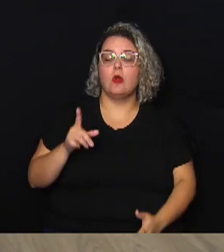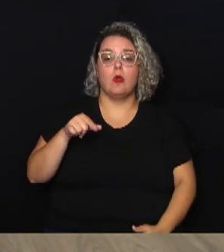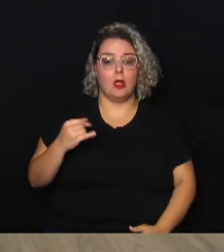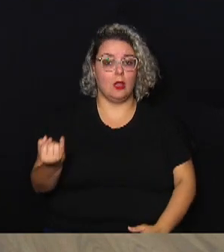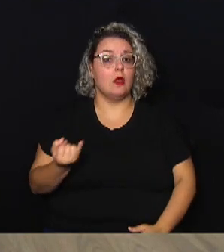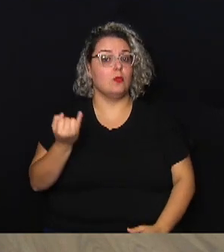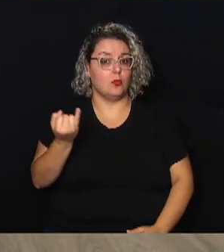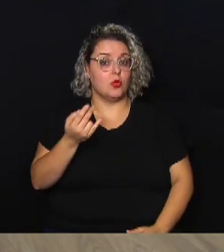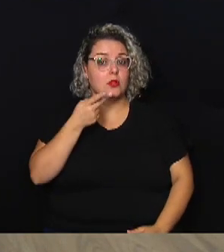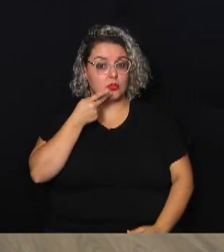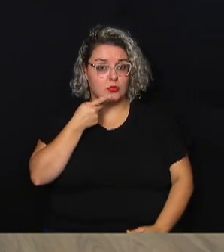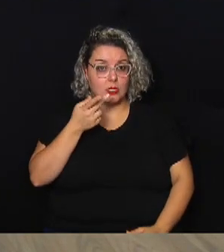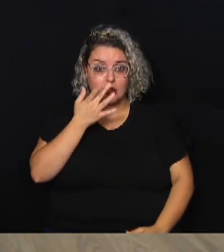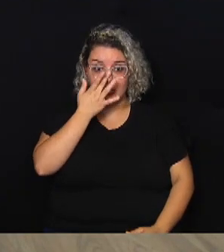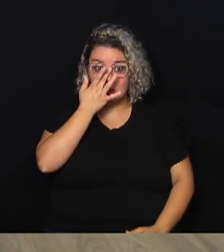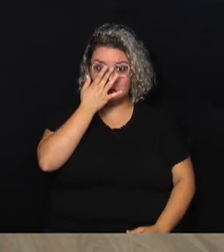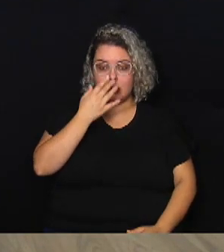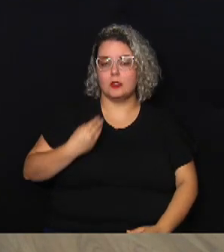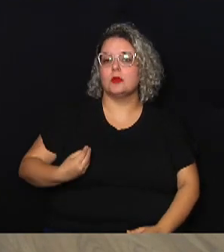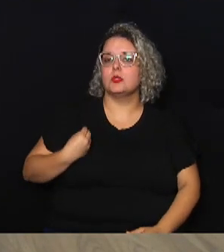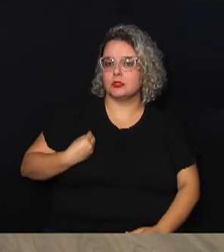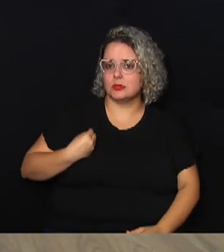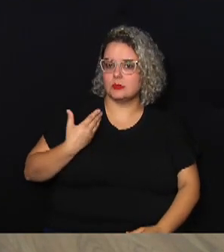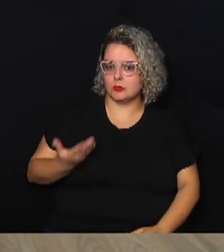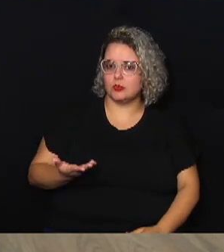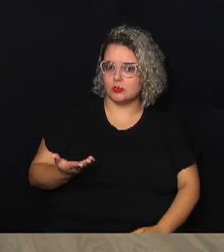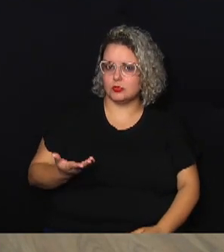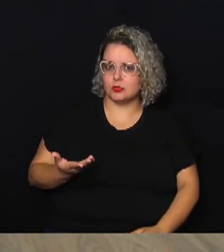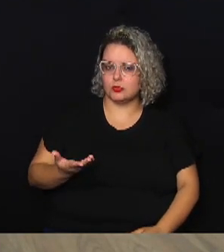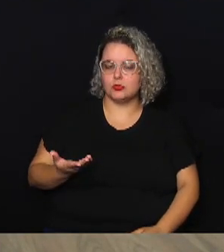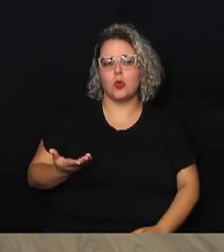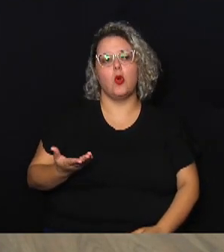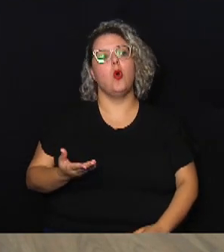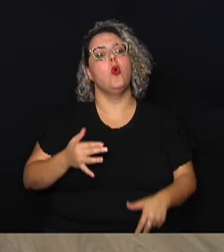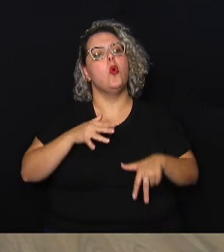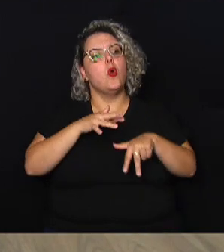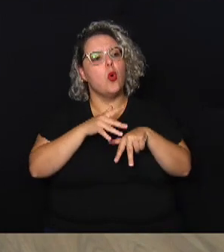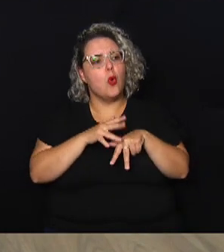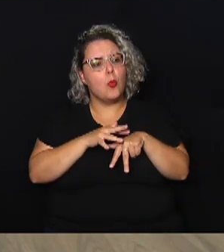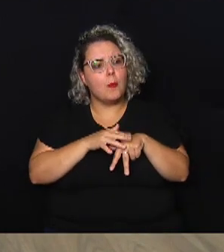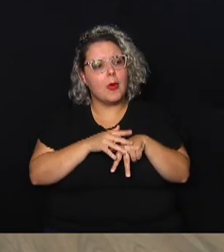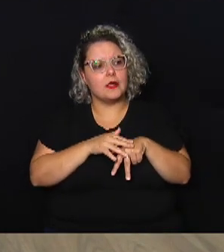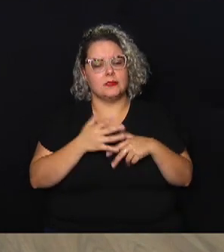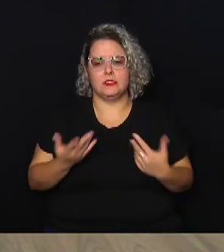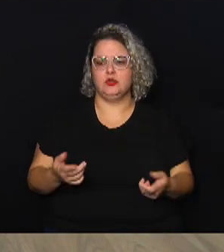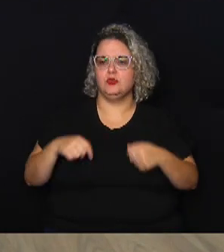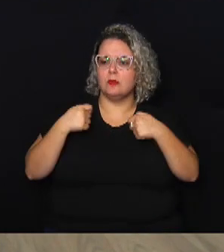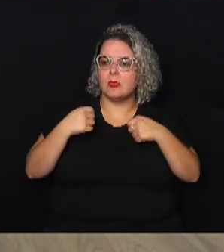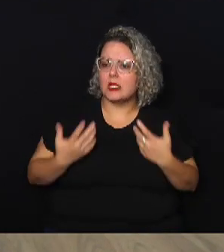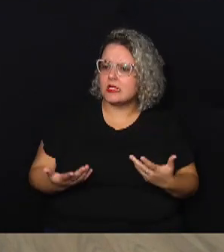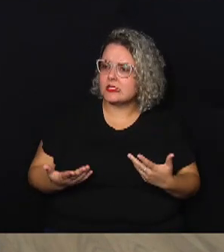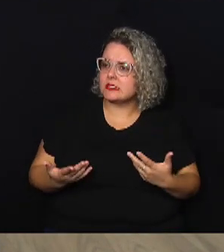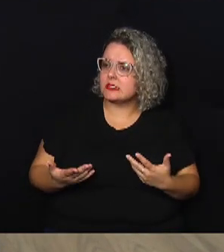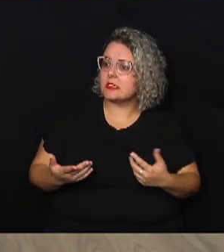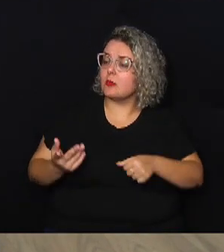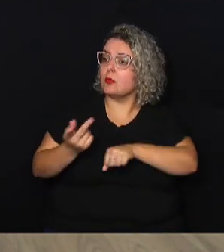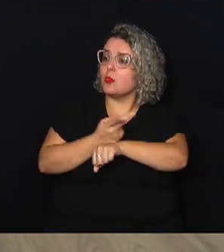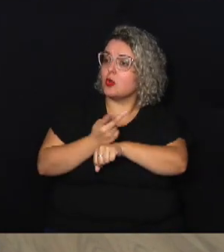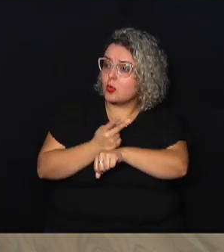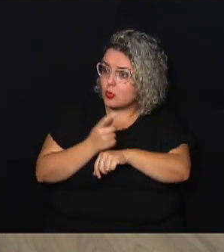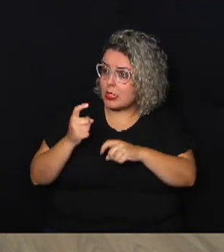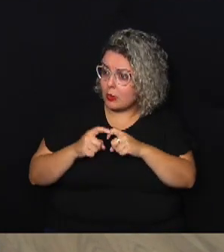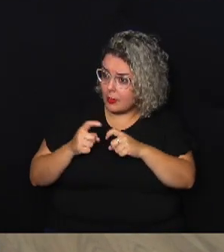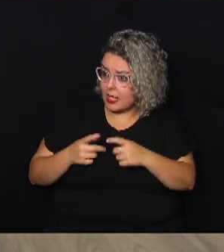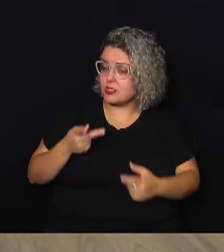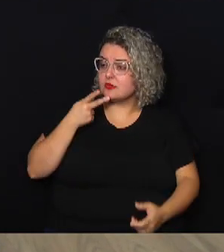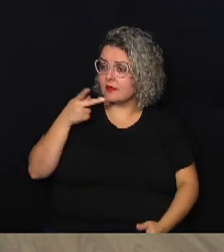ressaltar hoje aqui, lembrando que a gente está ao vivo, que o paciente ele deve procurar o médico e conversar, falar a real para ele,